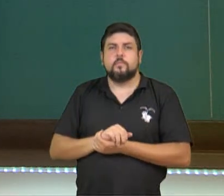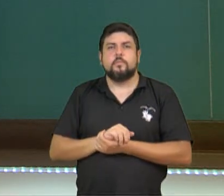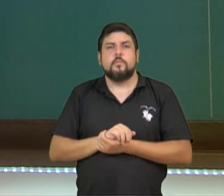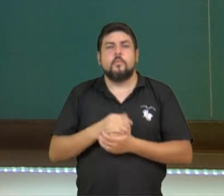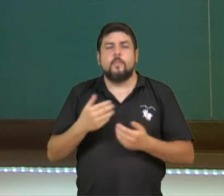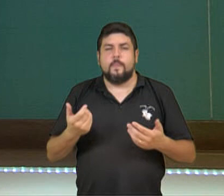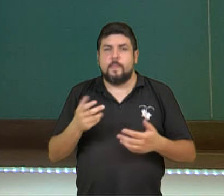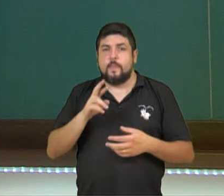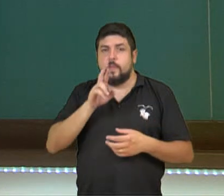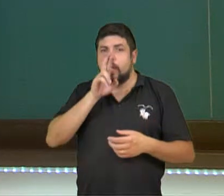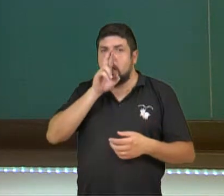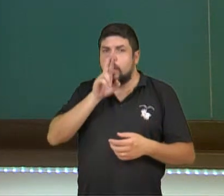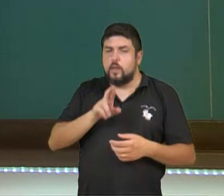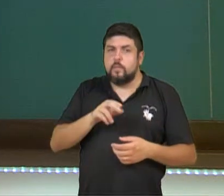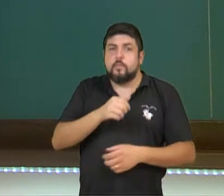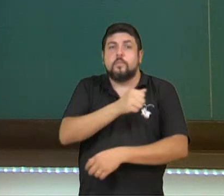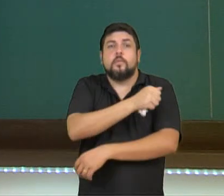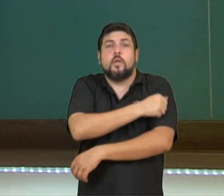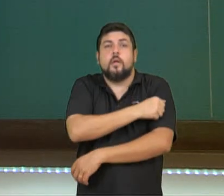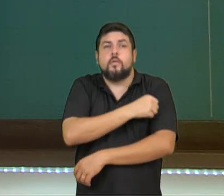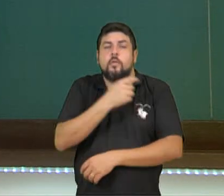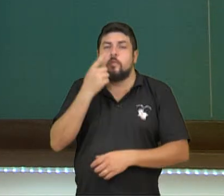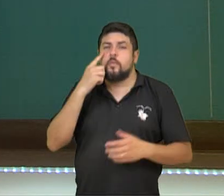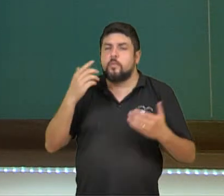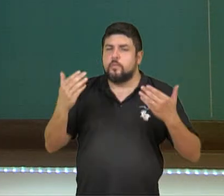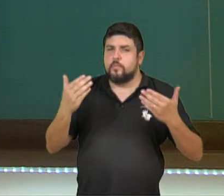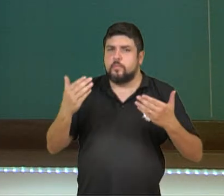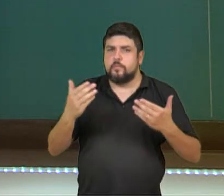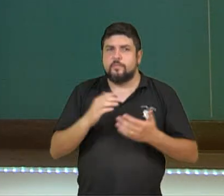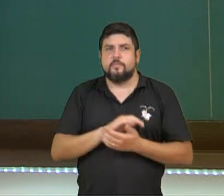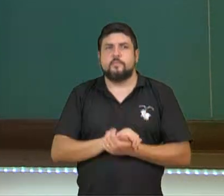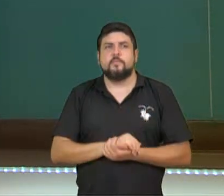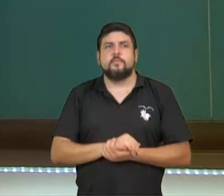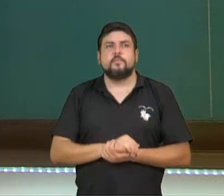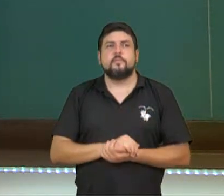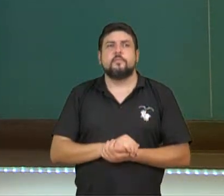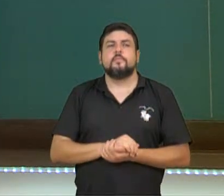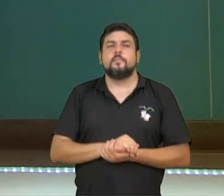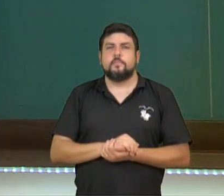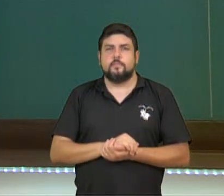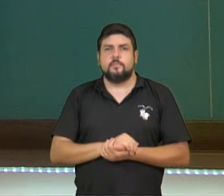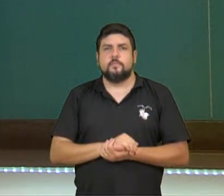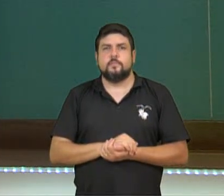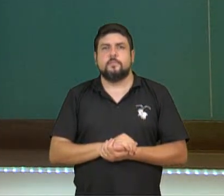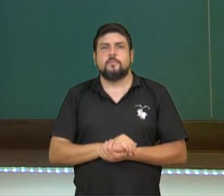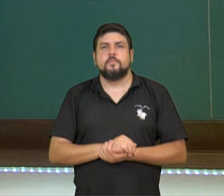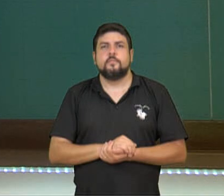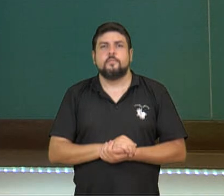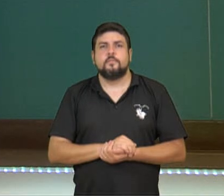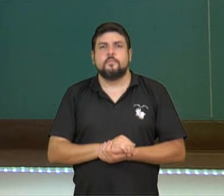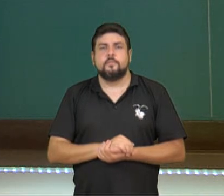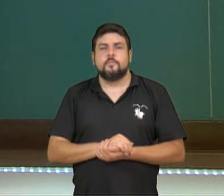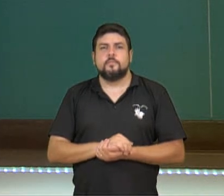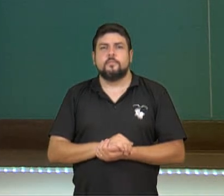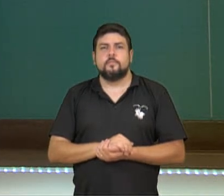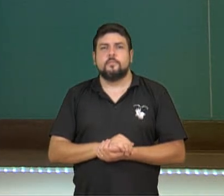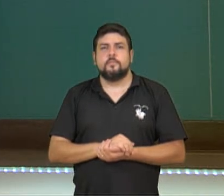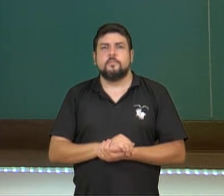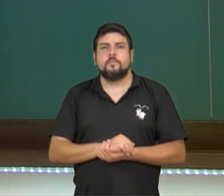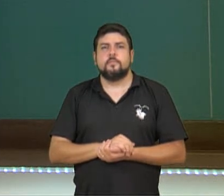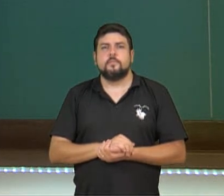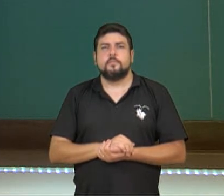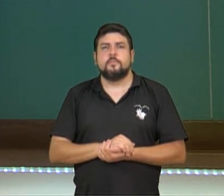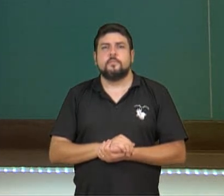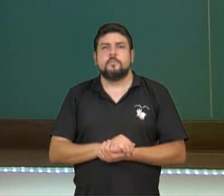E a resposta que a aluna deu? Bom, vamos comparar. 2x ao quadrado mais 4xy ao cubo mais y